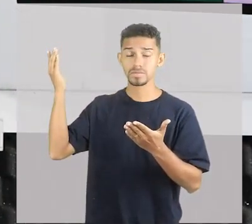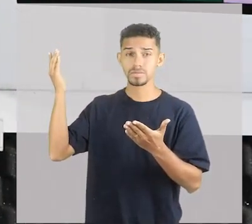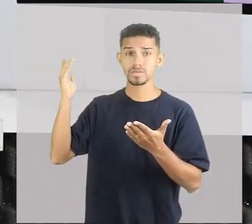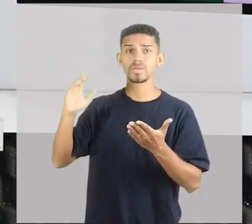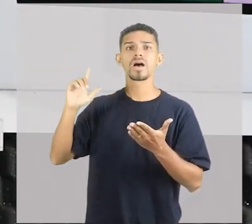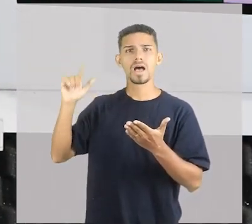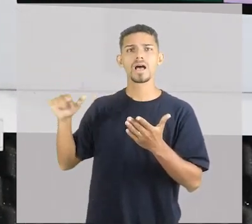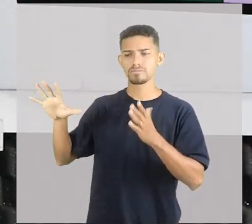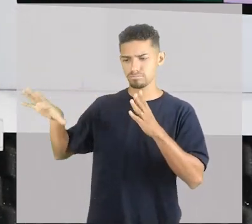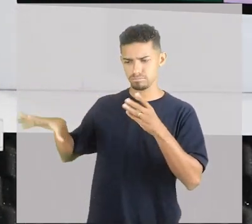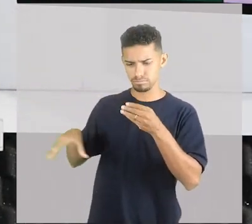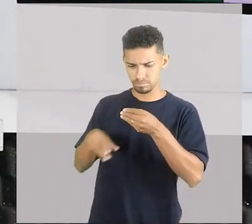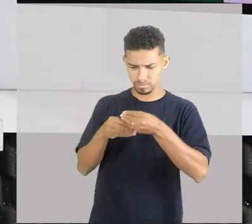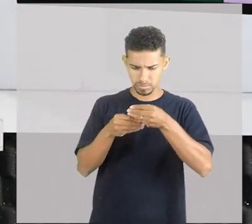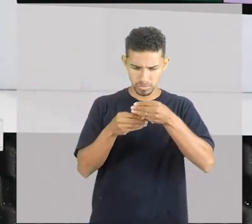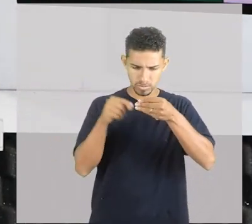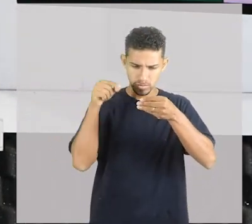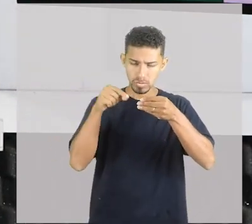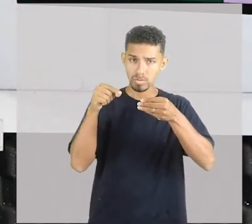todo composto,